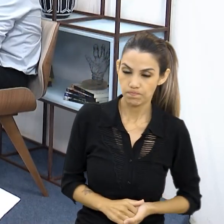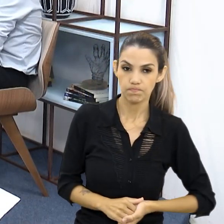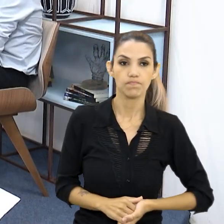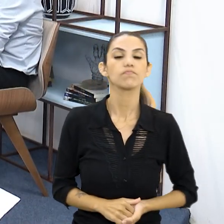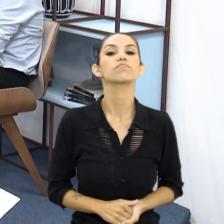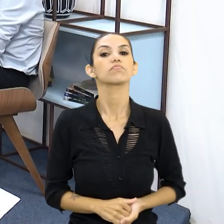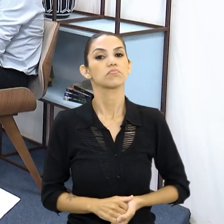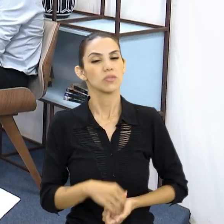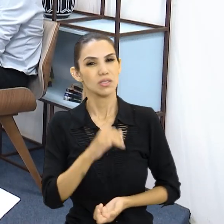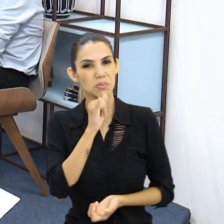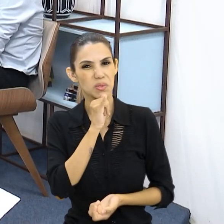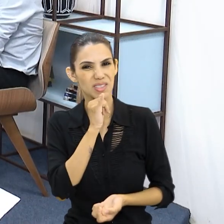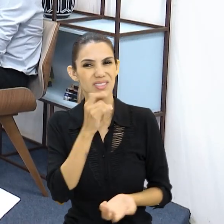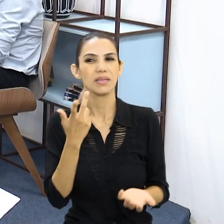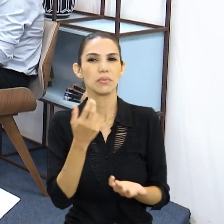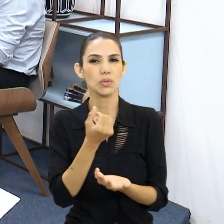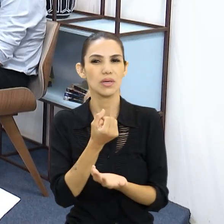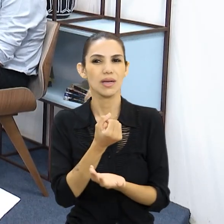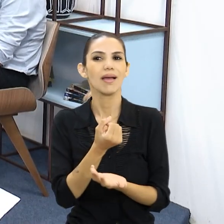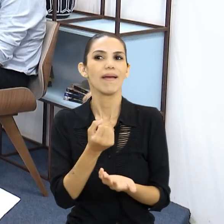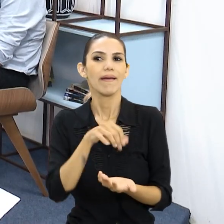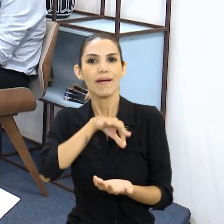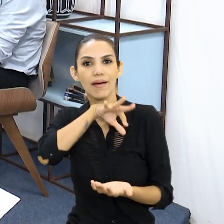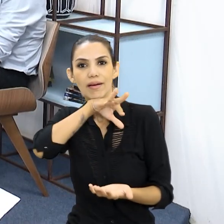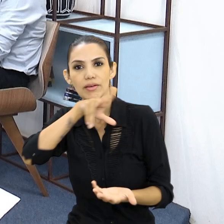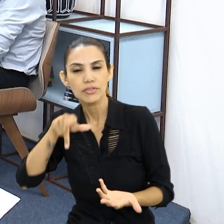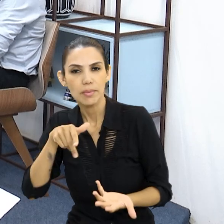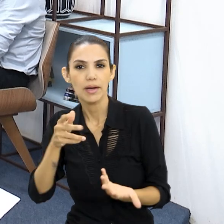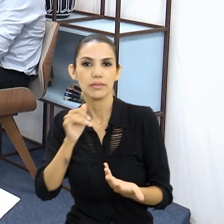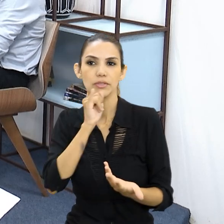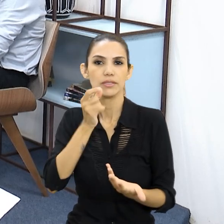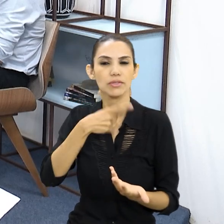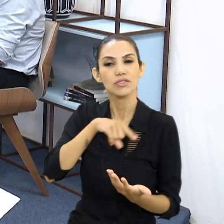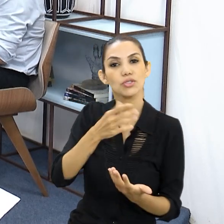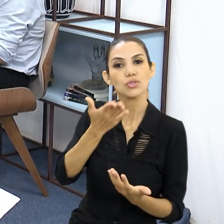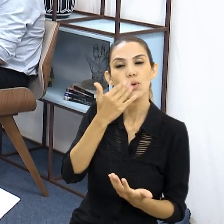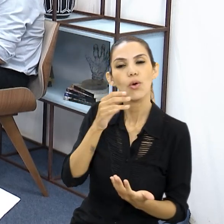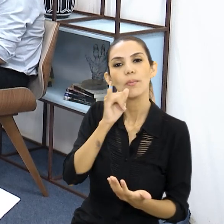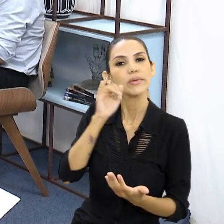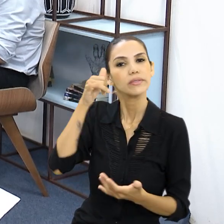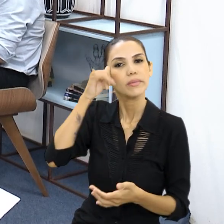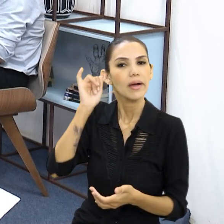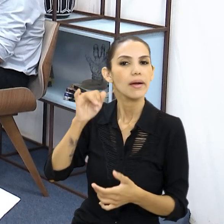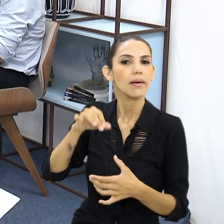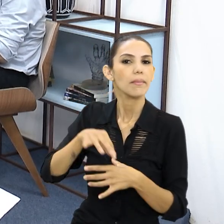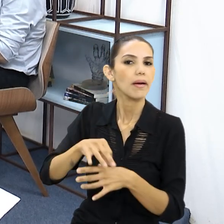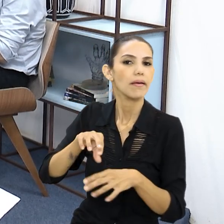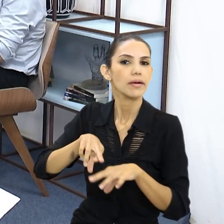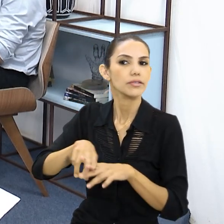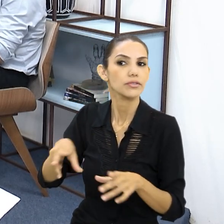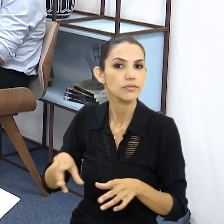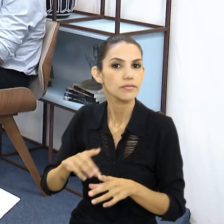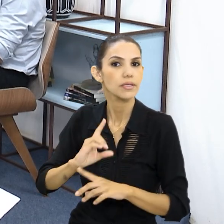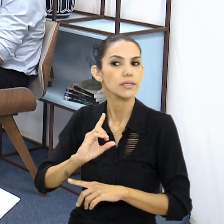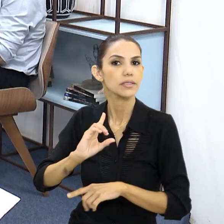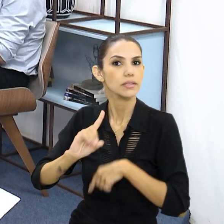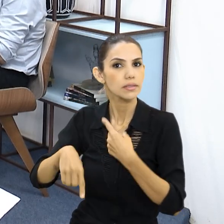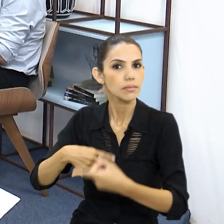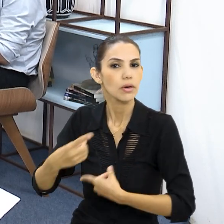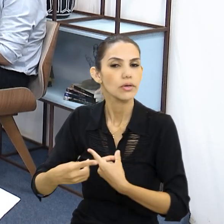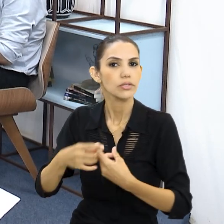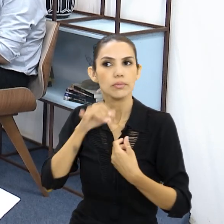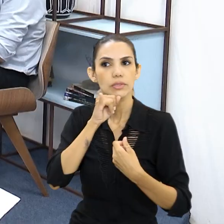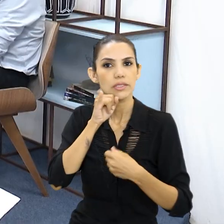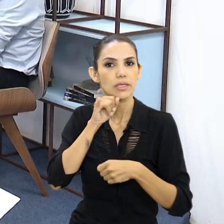principalmente animais de corte, que vêm para a nossa mesa, pode gerar aí um ciclo de adoecimento